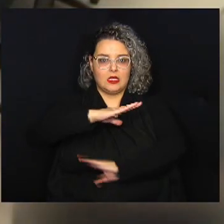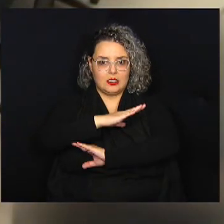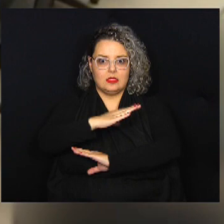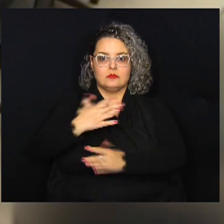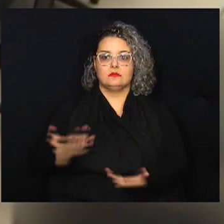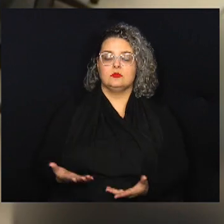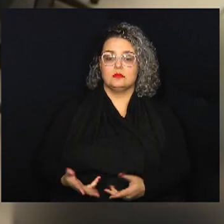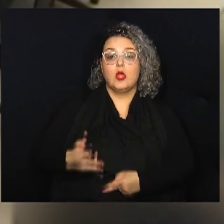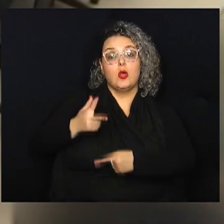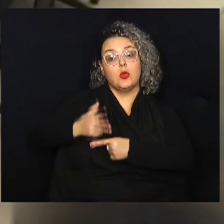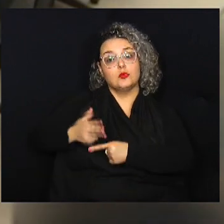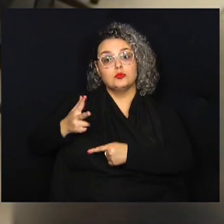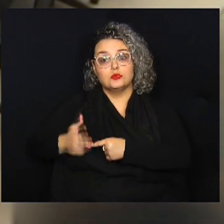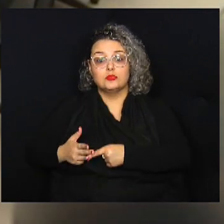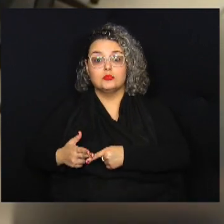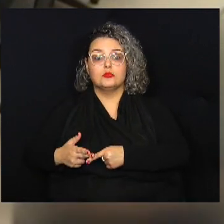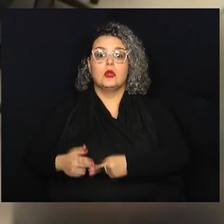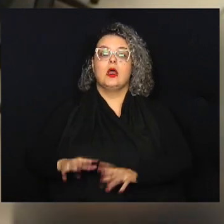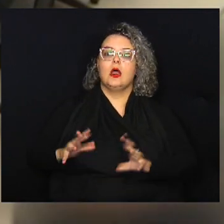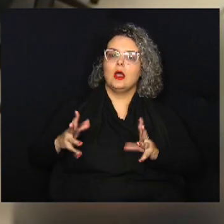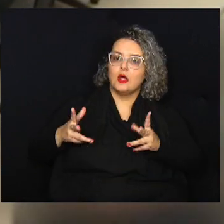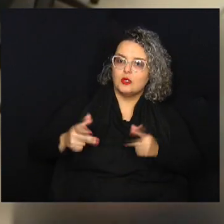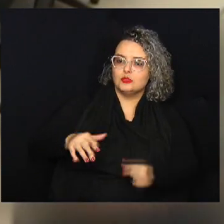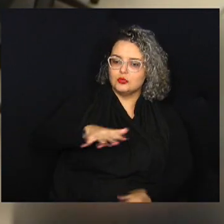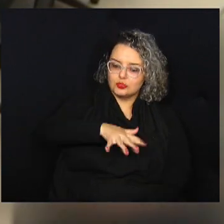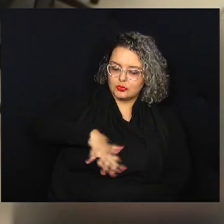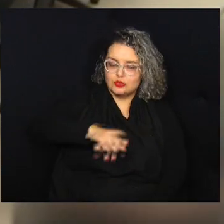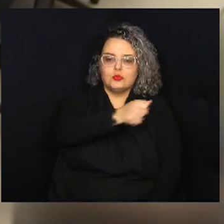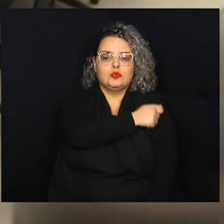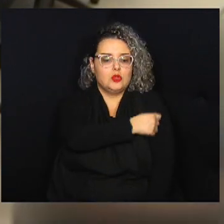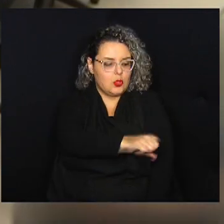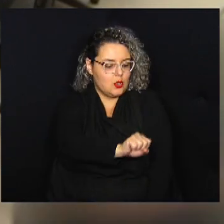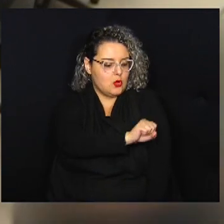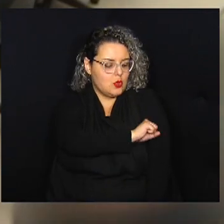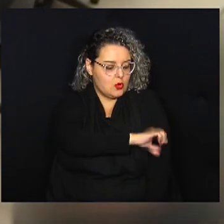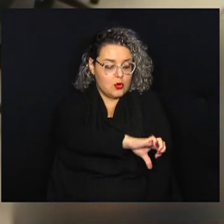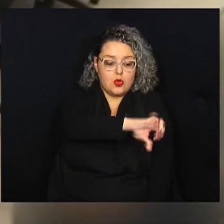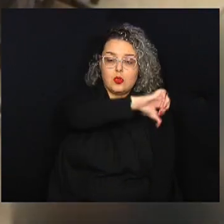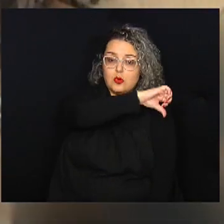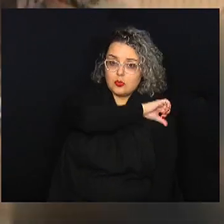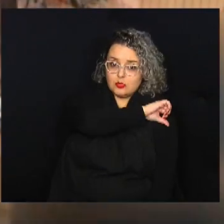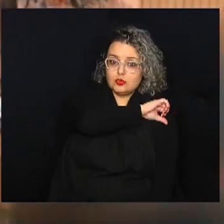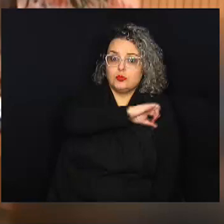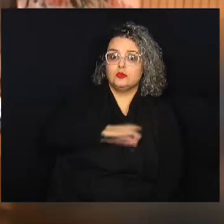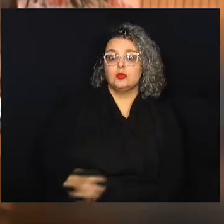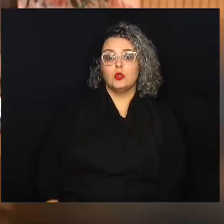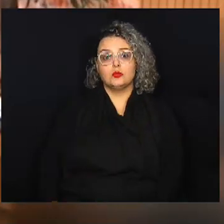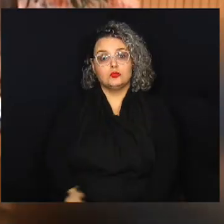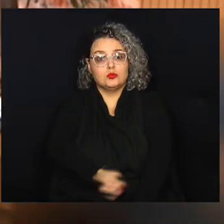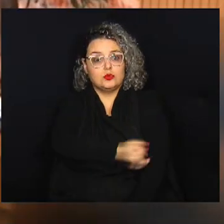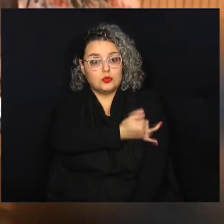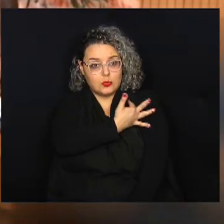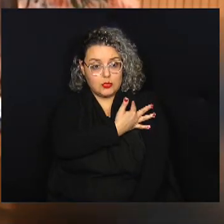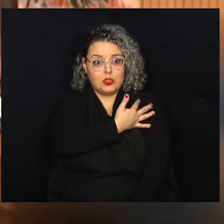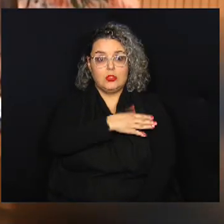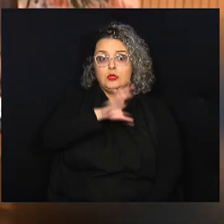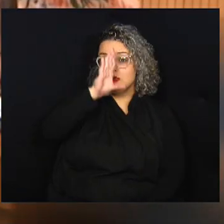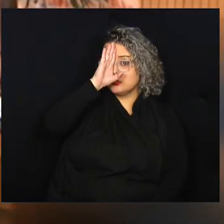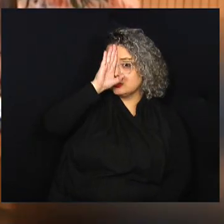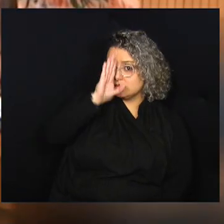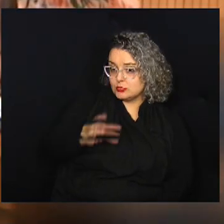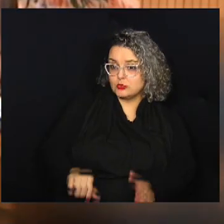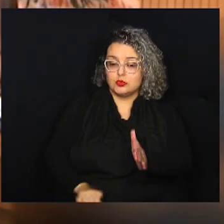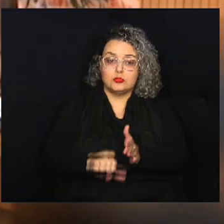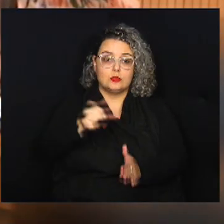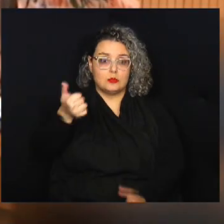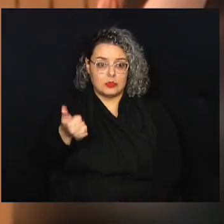edições destinadas aos estudantes dos 8º e 9º anos do ensino fundamental e dos 1º e